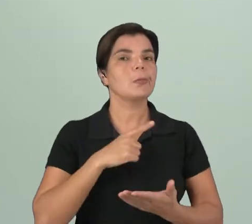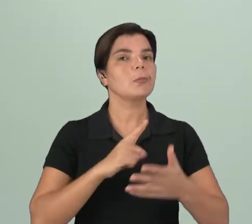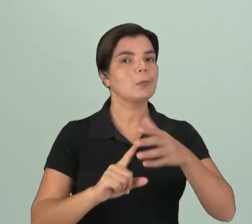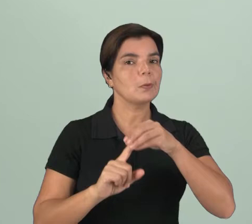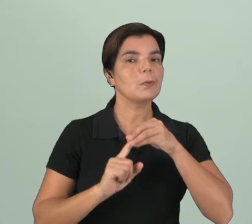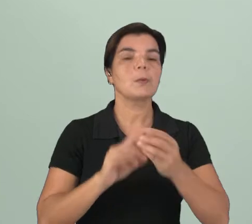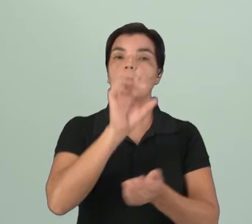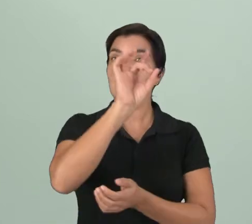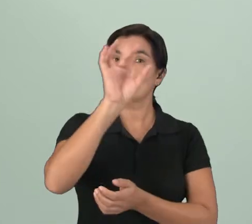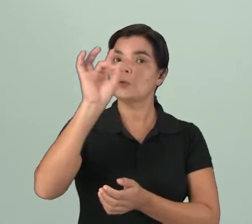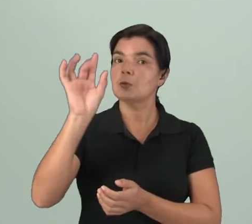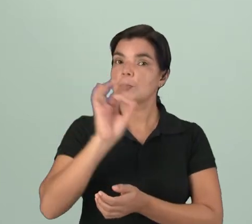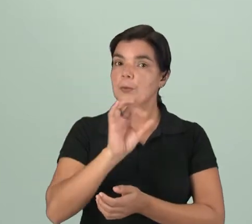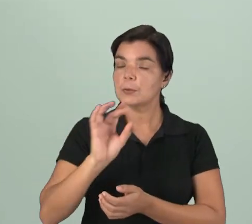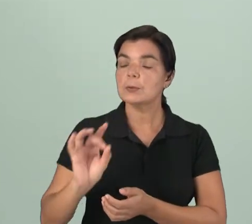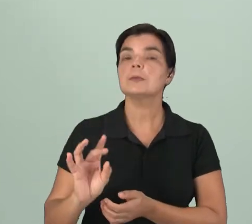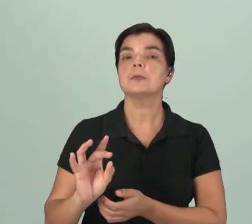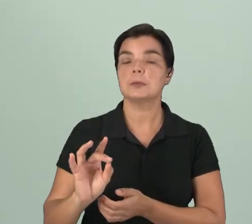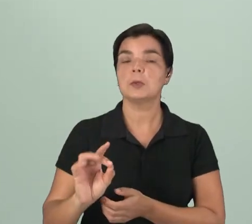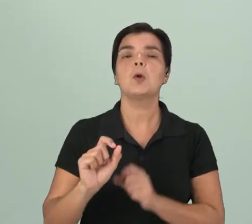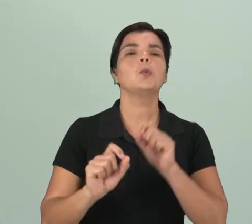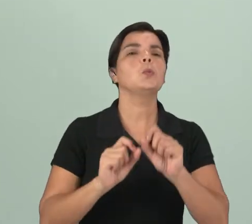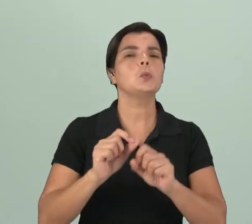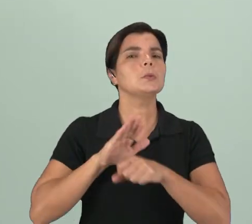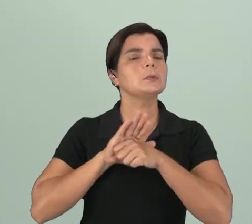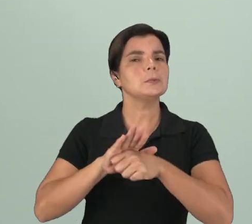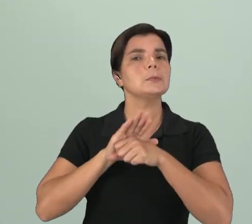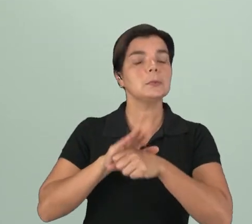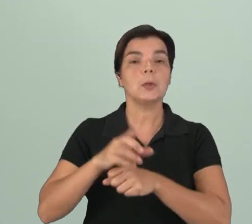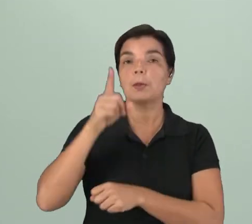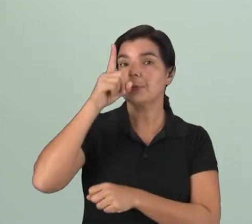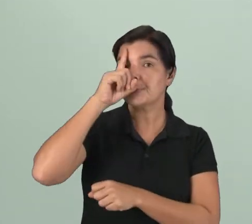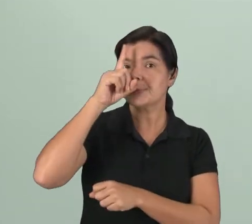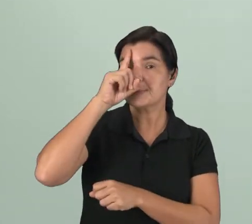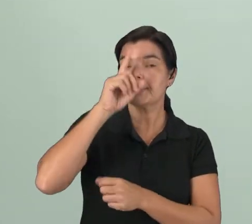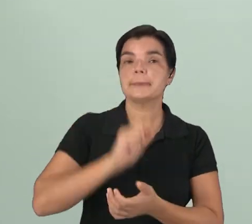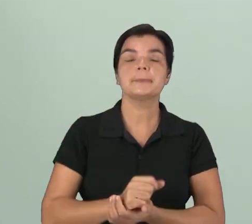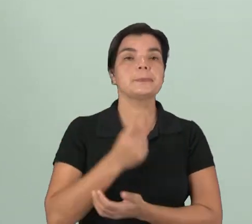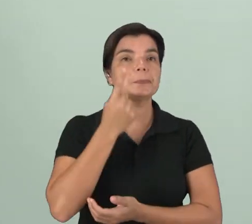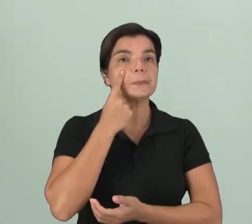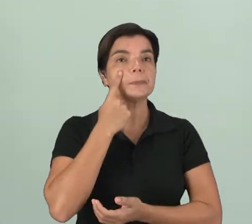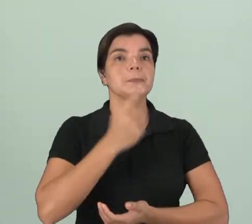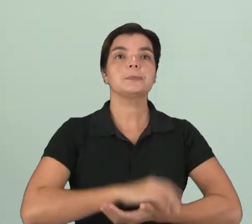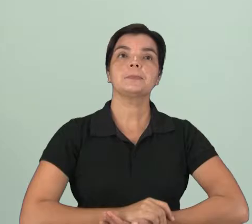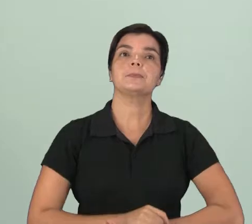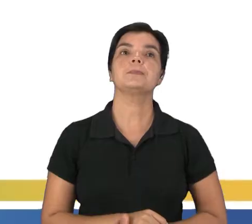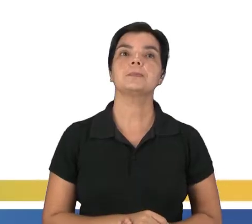o objetivo de cada classificação, em que ela vai te ajudar no seu dia a dia. Vamos lá!